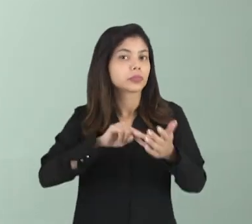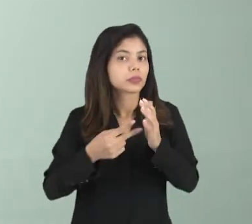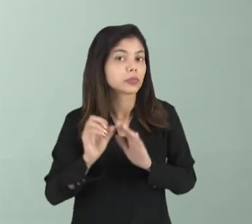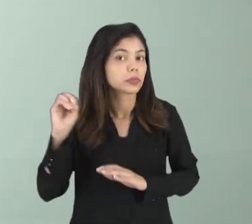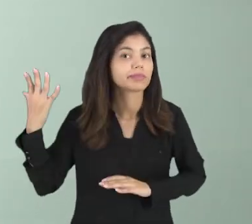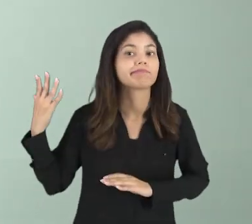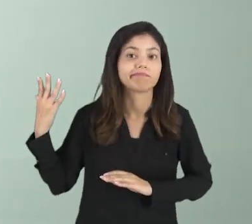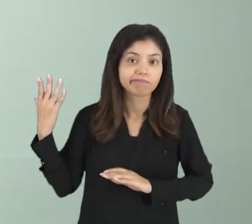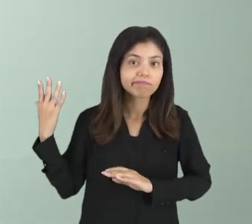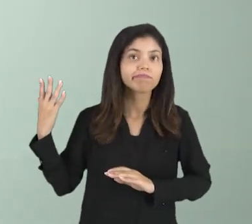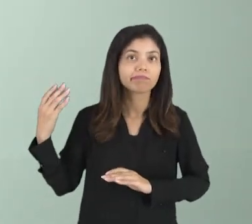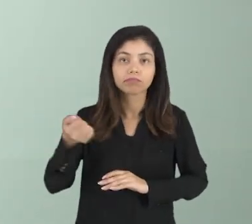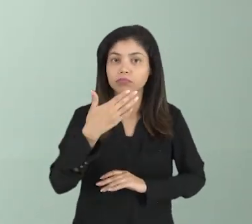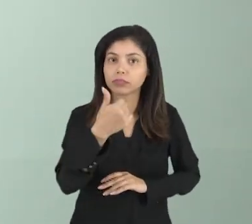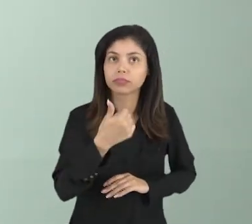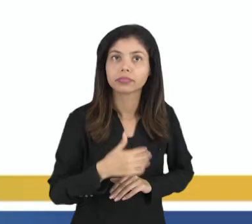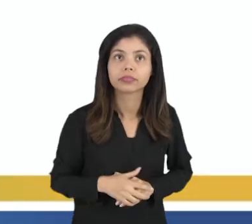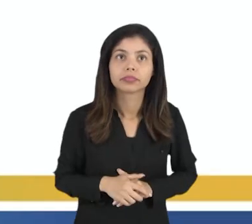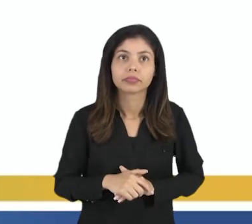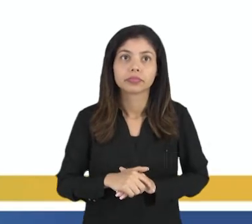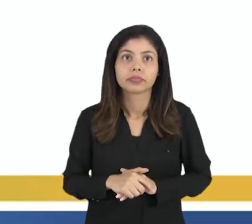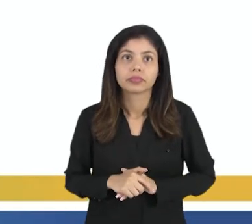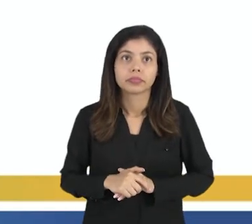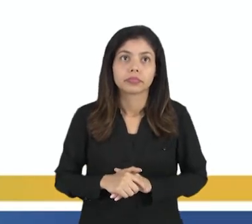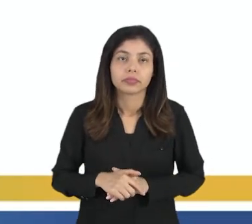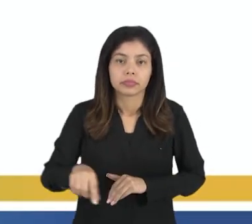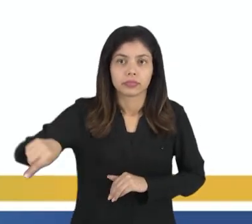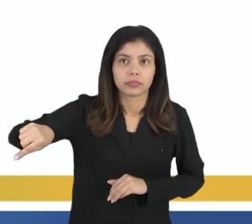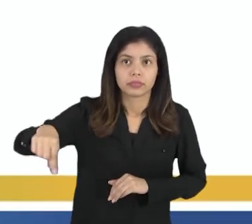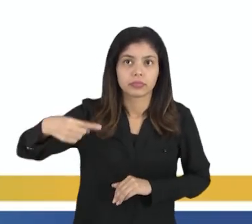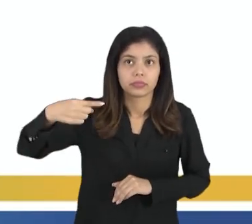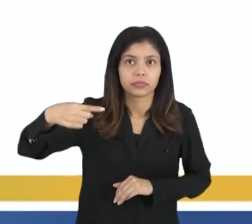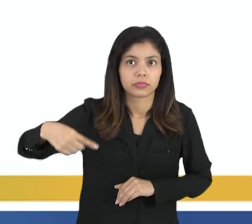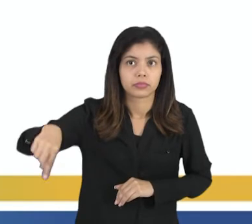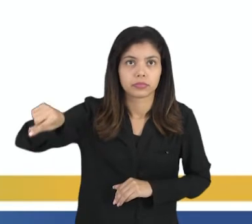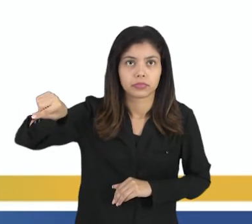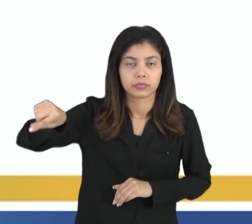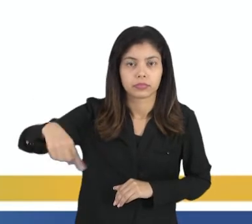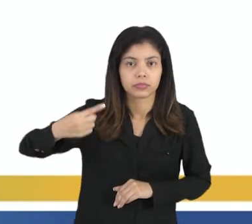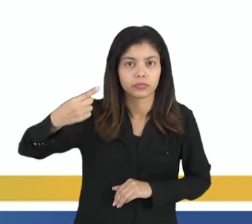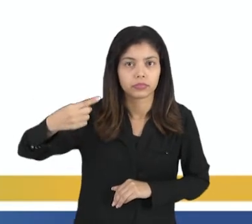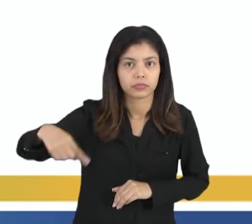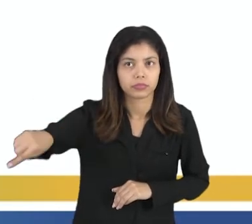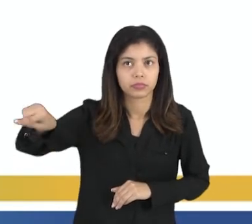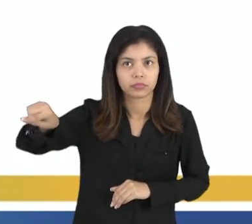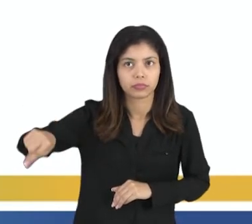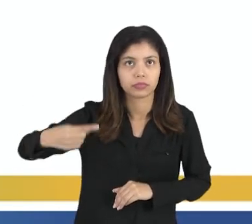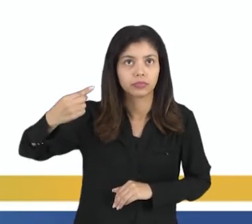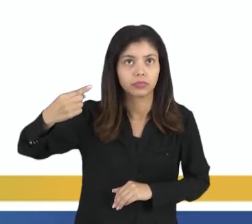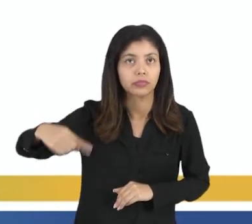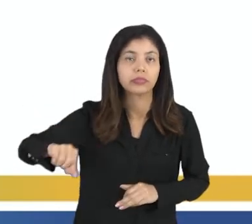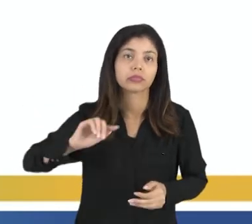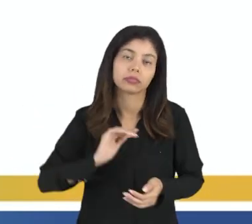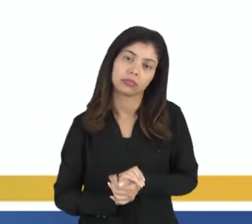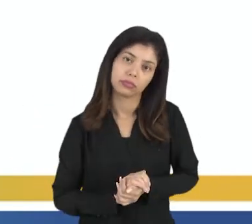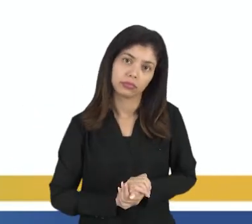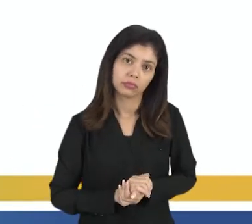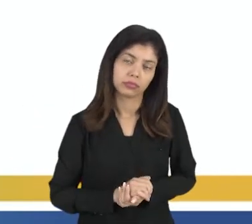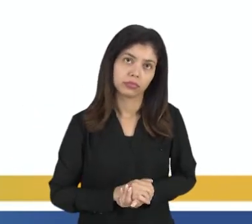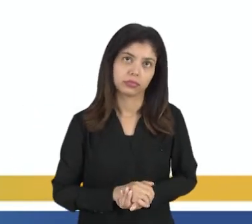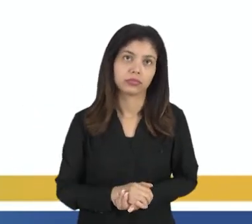ocorre, tudo bem? Por exemplo, aqui tem um pêndulo, né? Ele se movimenta de um lado para o outro. Se você colocar esse